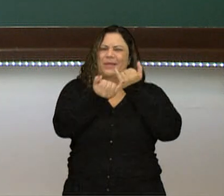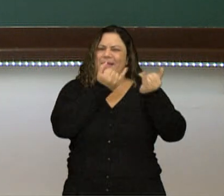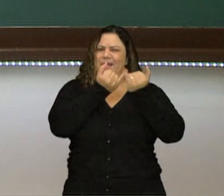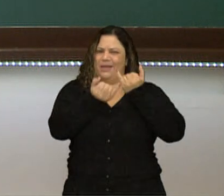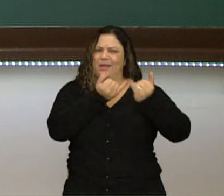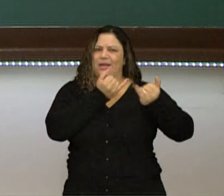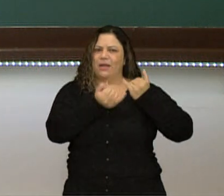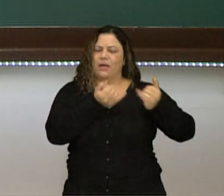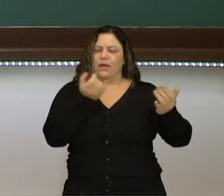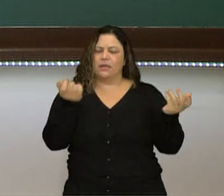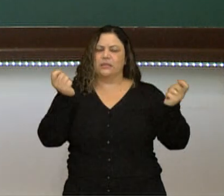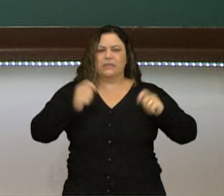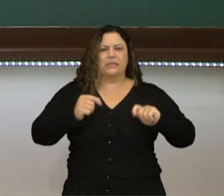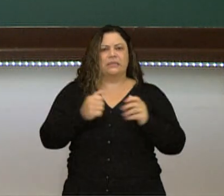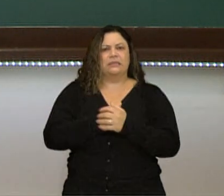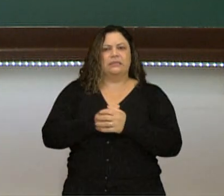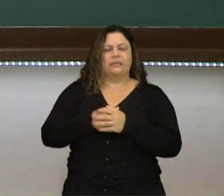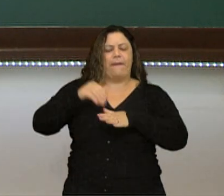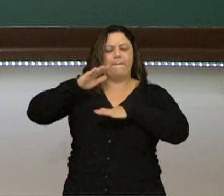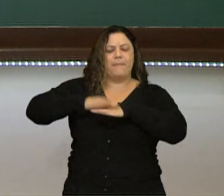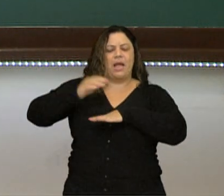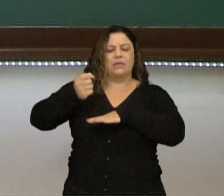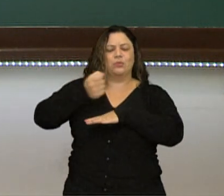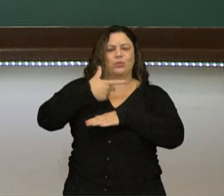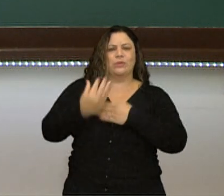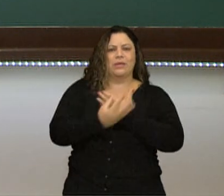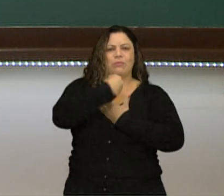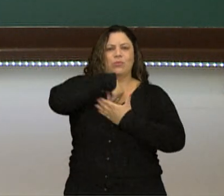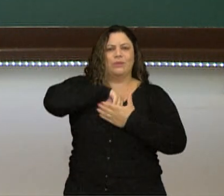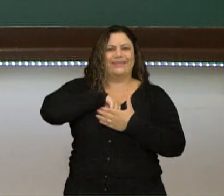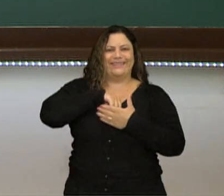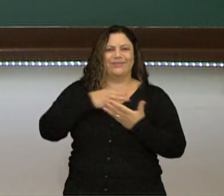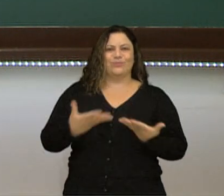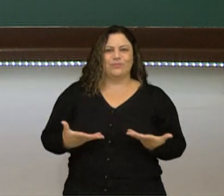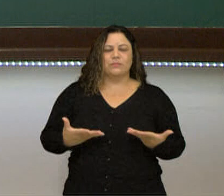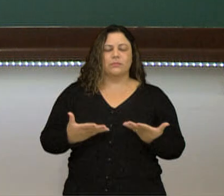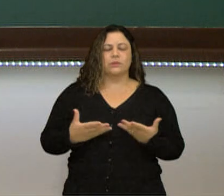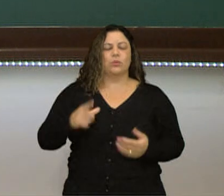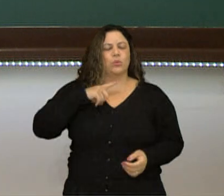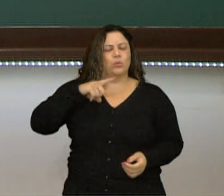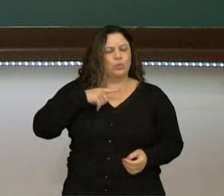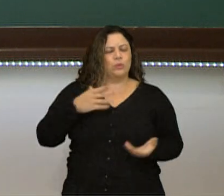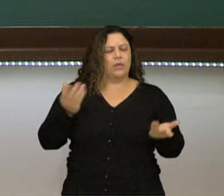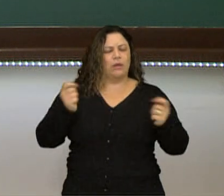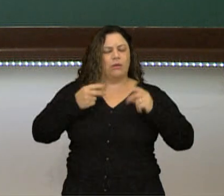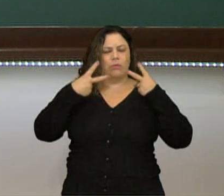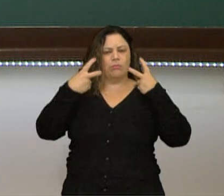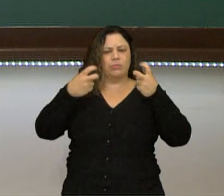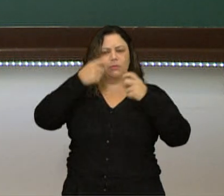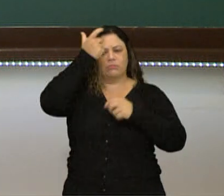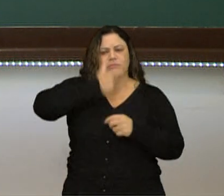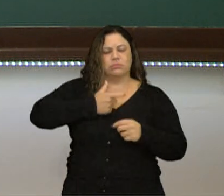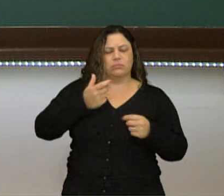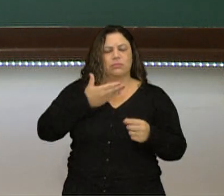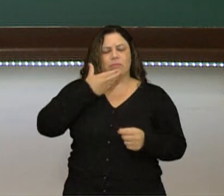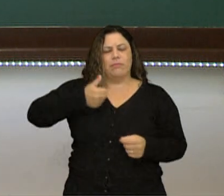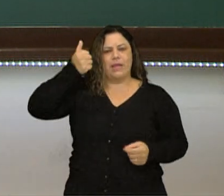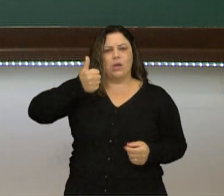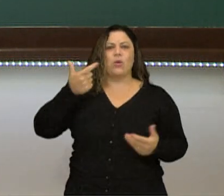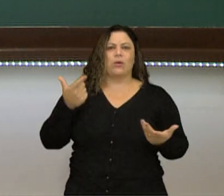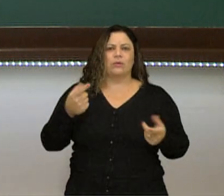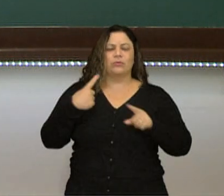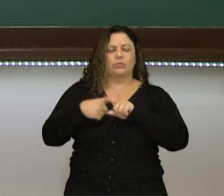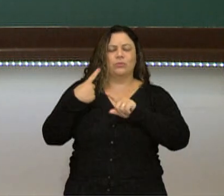parecer ser muito maior do que o ser. Aquilo que eu tenho, o que eu pareço, é muito melhor do que aquilo